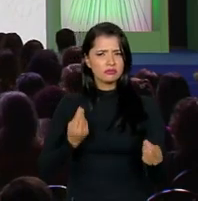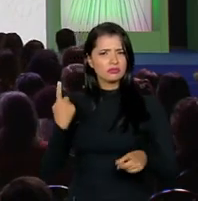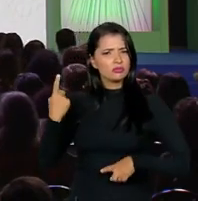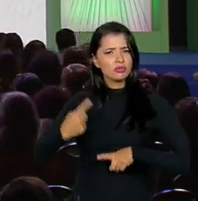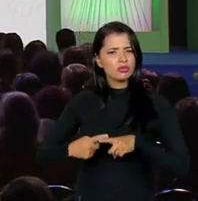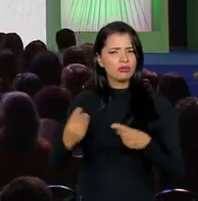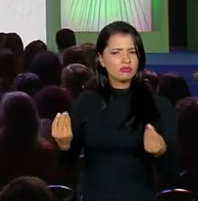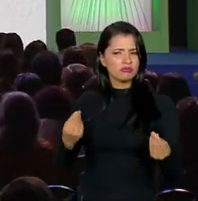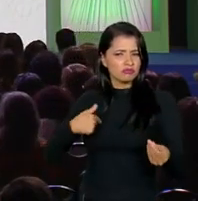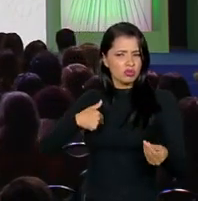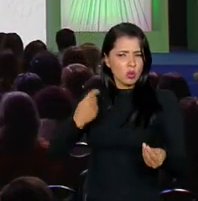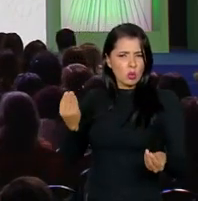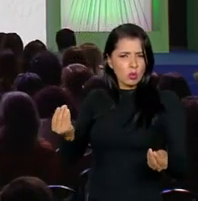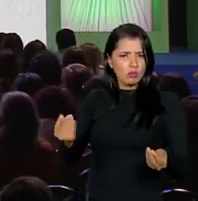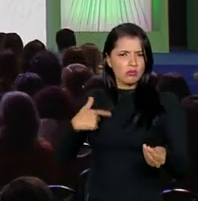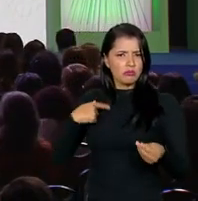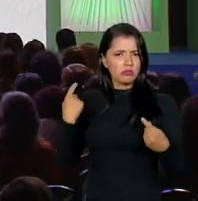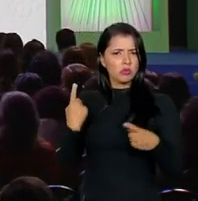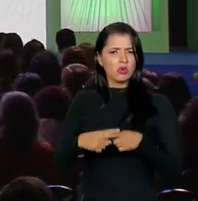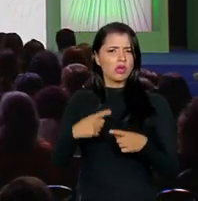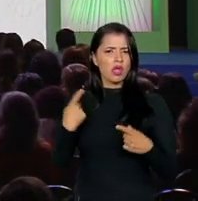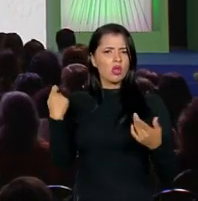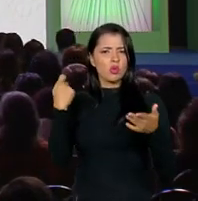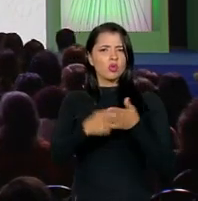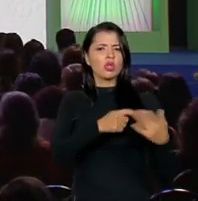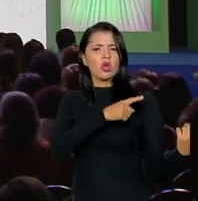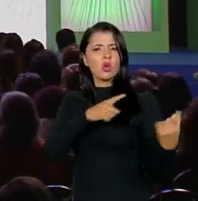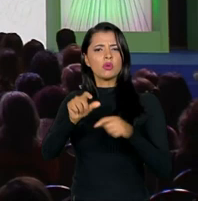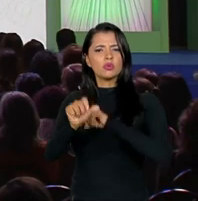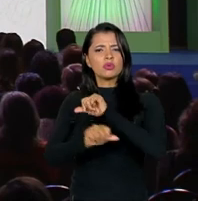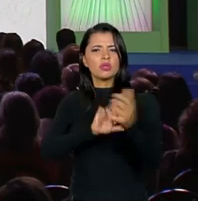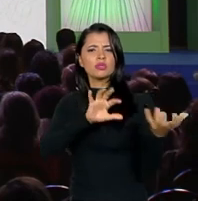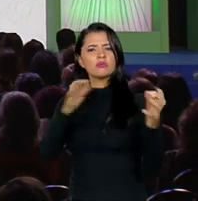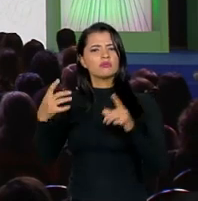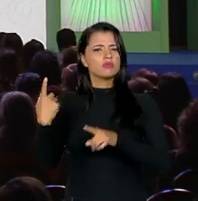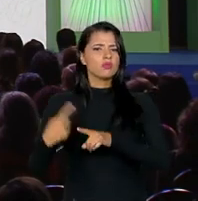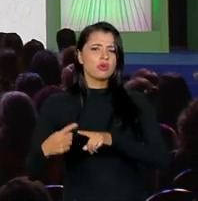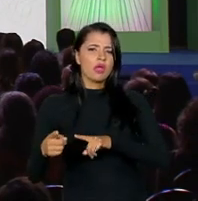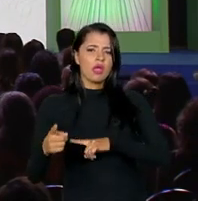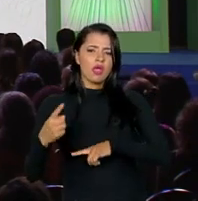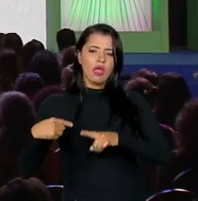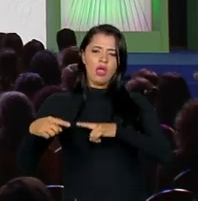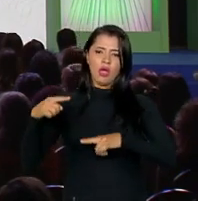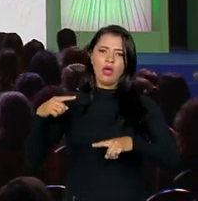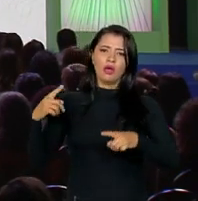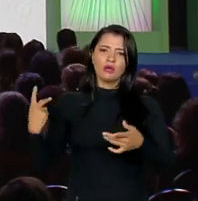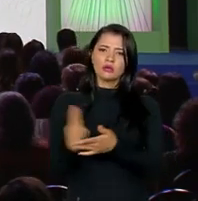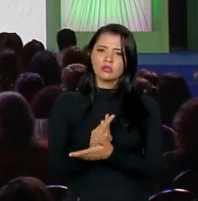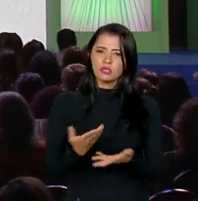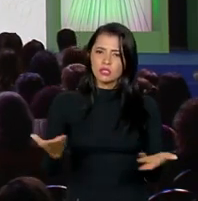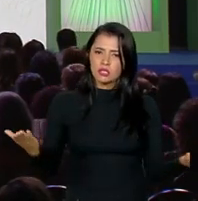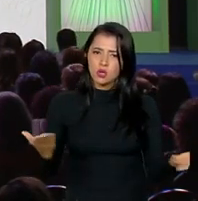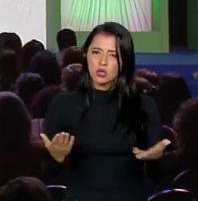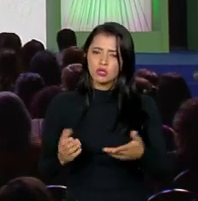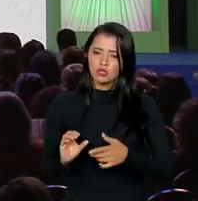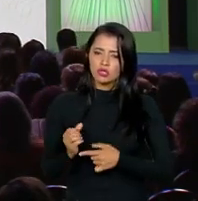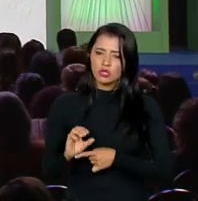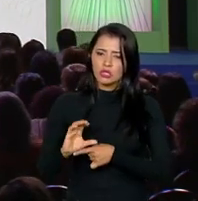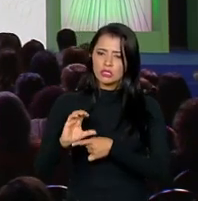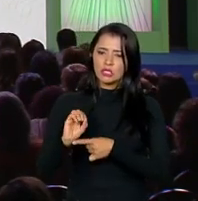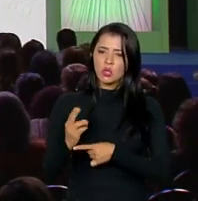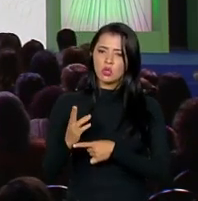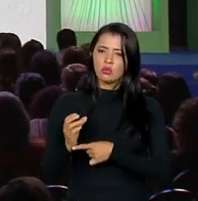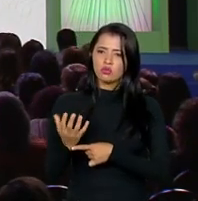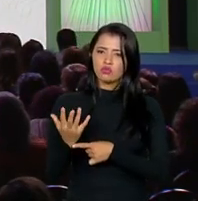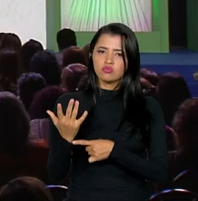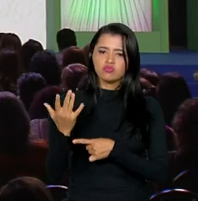quê? Lutar contra as mudanças climáticas, por que reverter o quadro de emissões de gases do